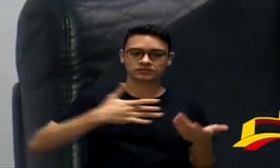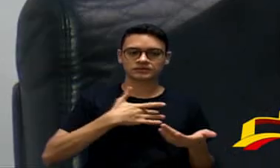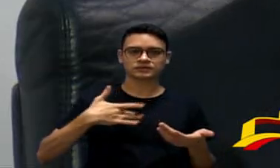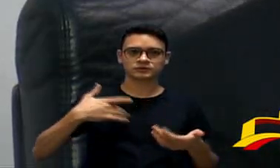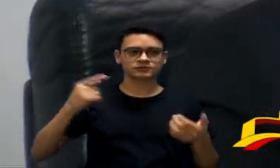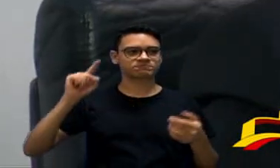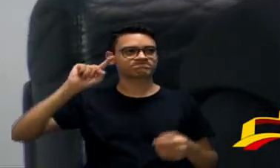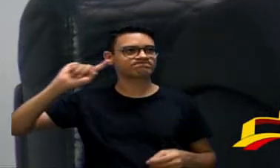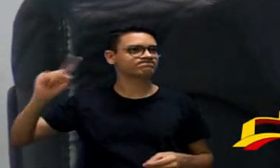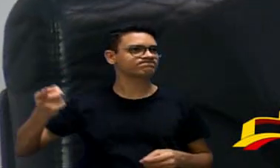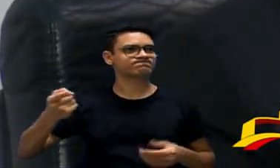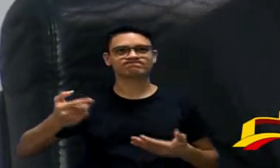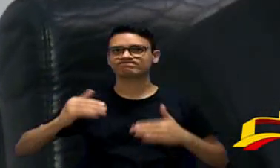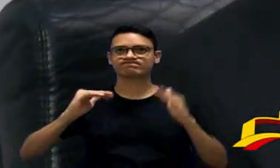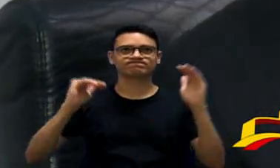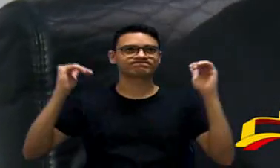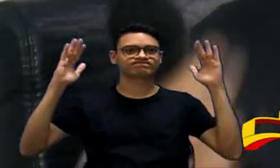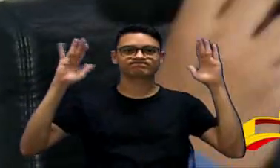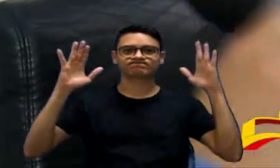100%, a 1000%. Conta com o meu apoio.